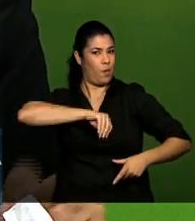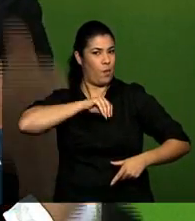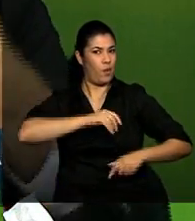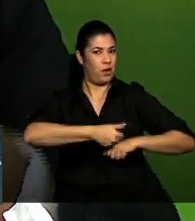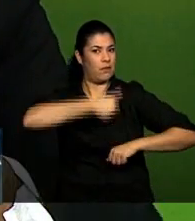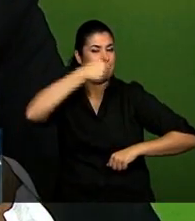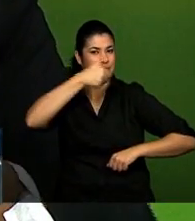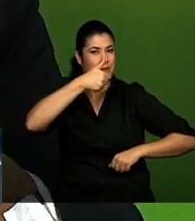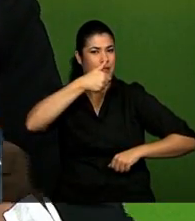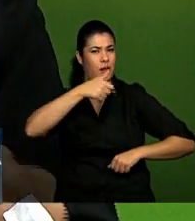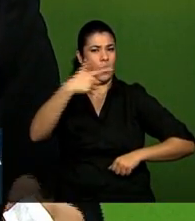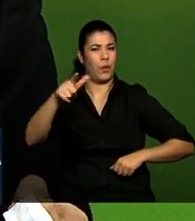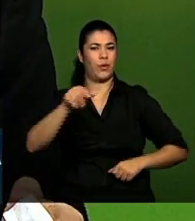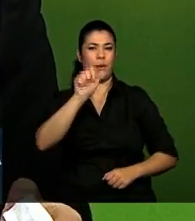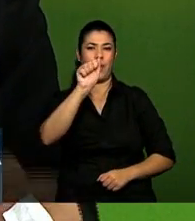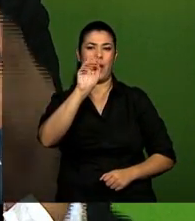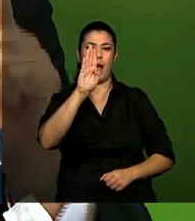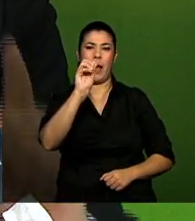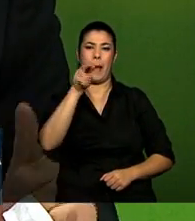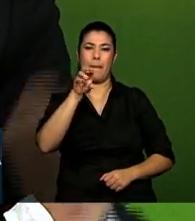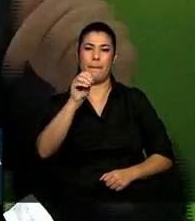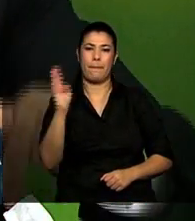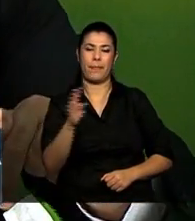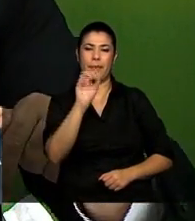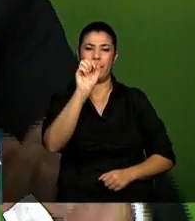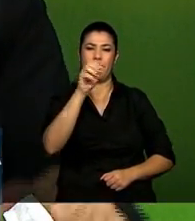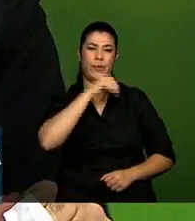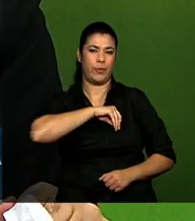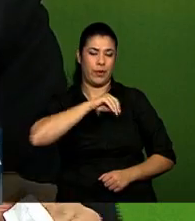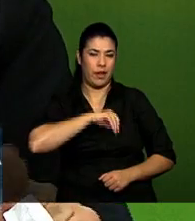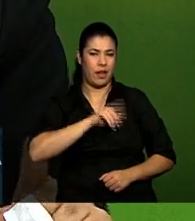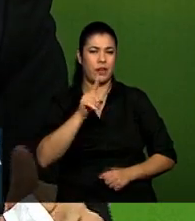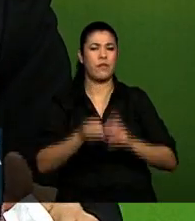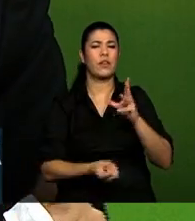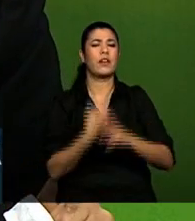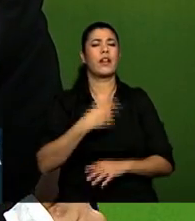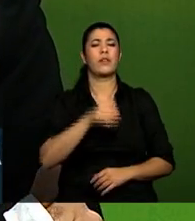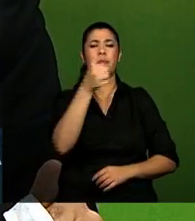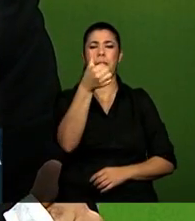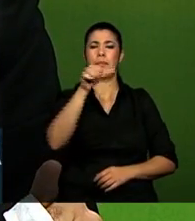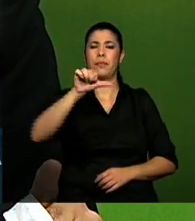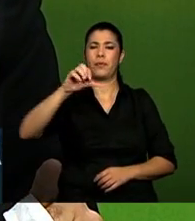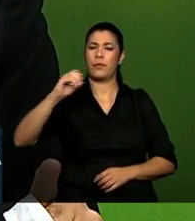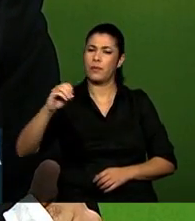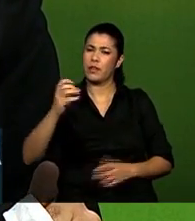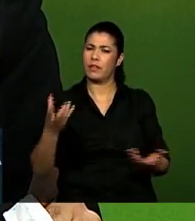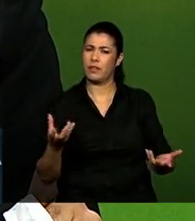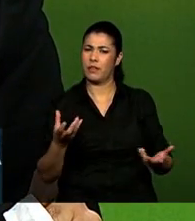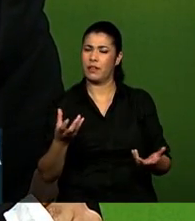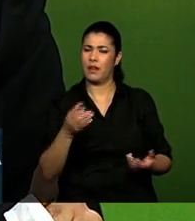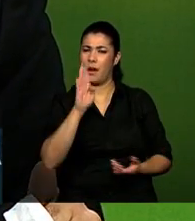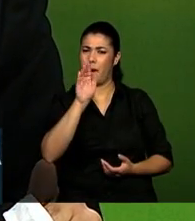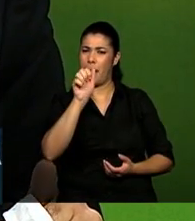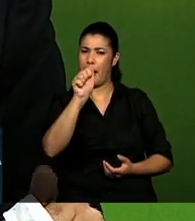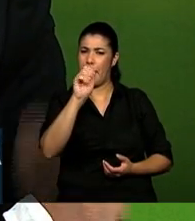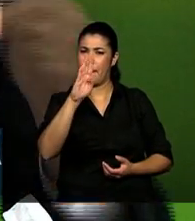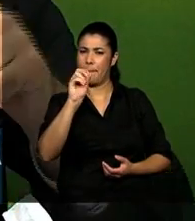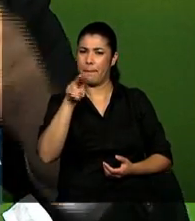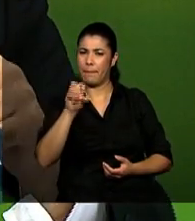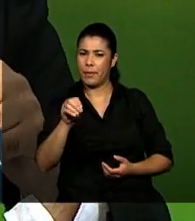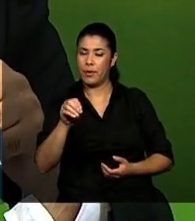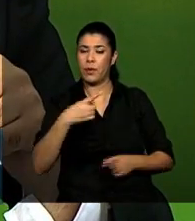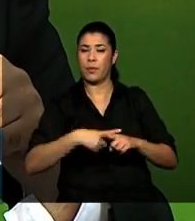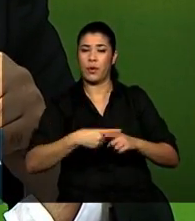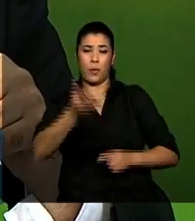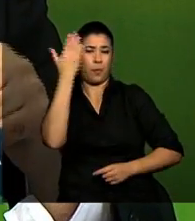brasileiro o abono salari em Serro nisso ele foi criado este abono em 1990 quando o salário mínimo a